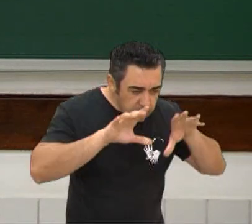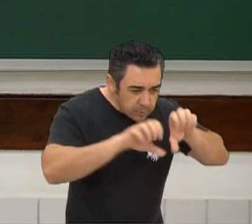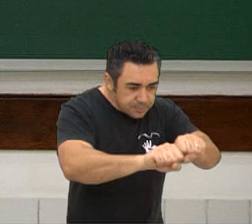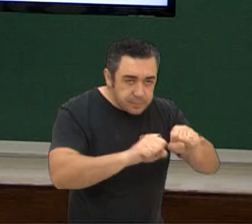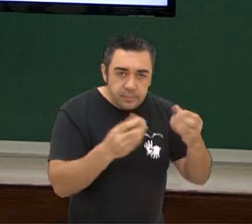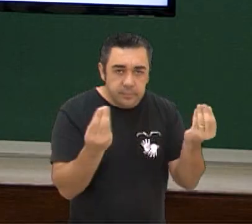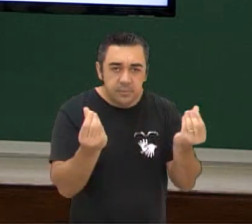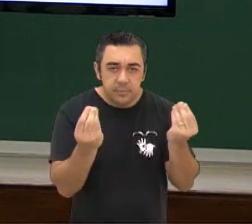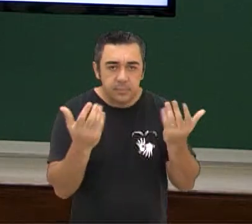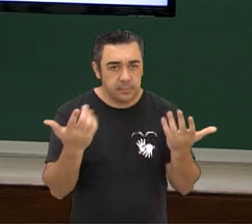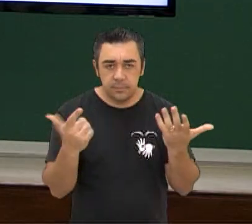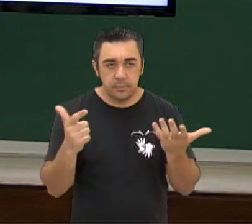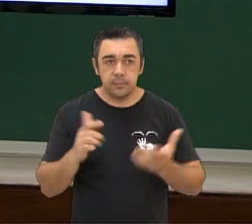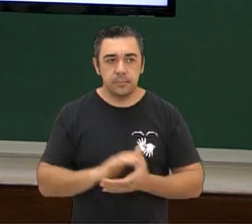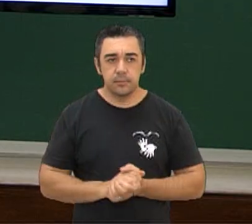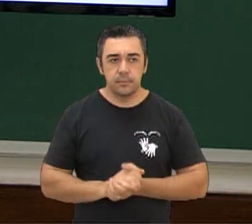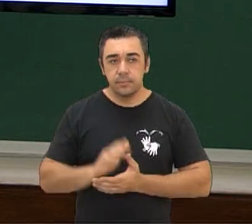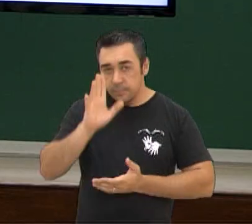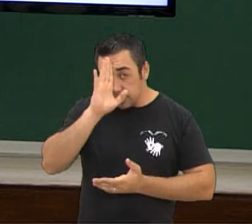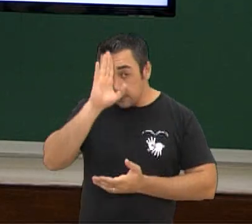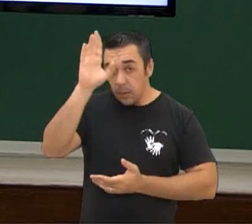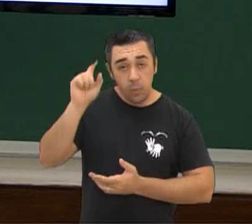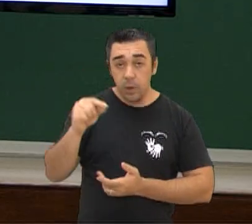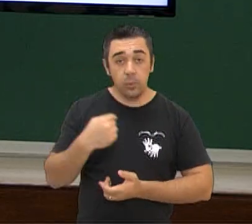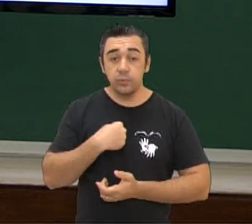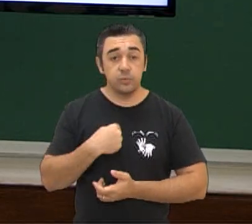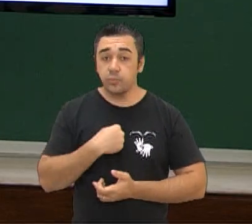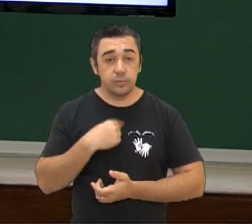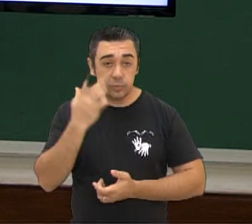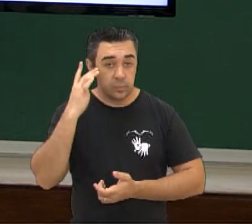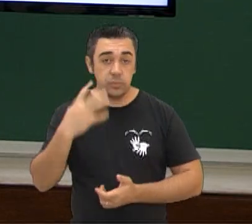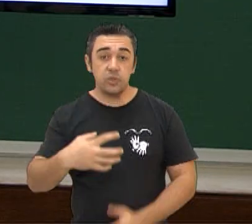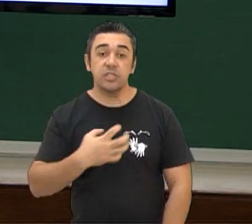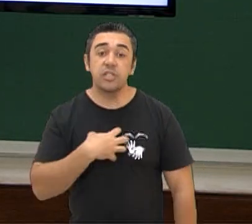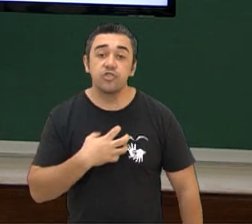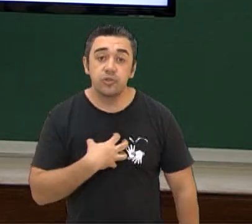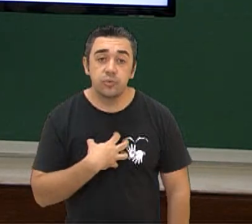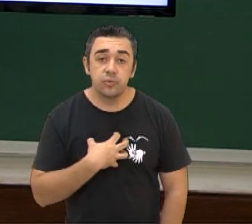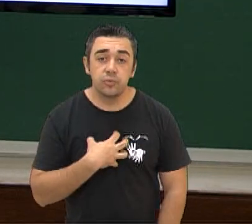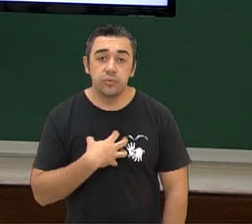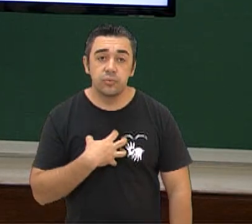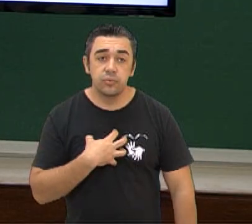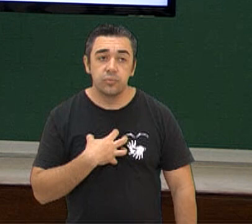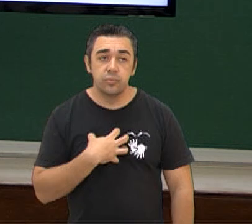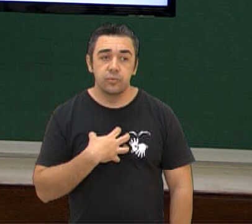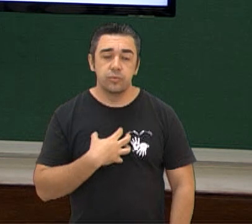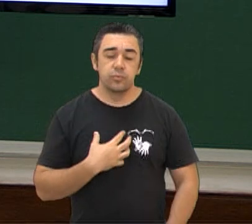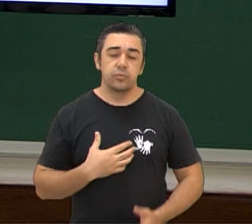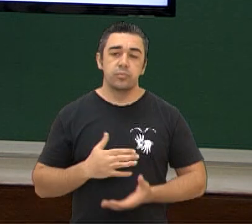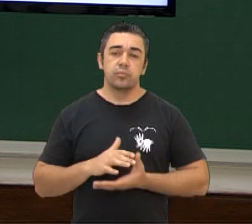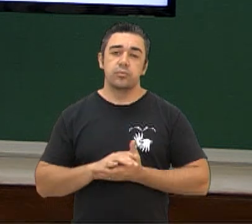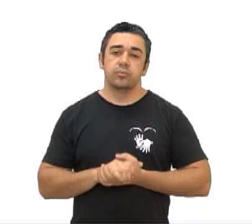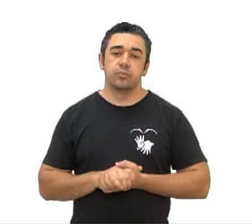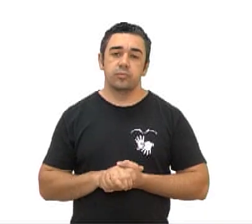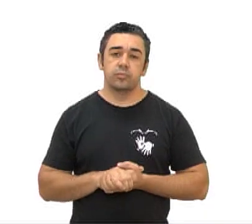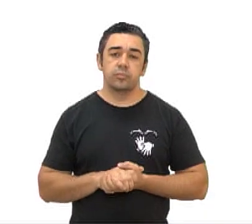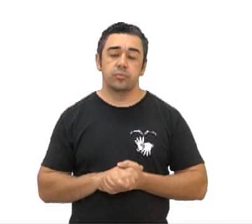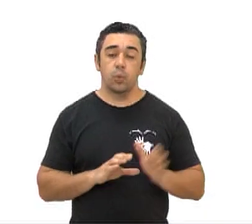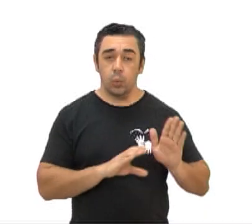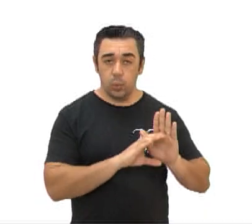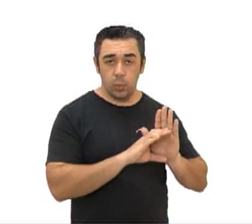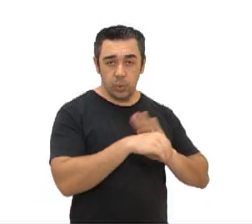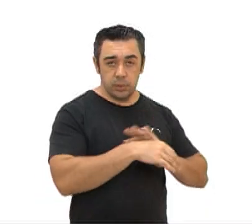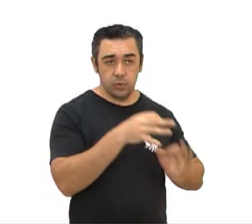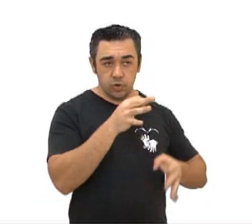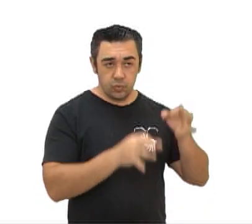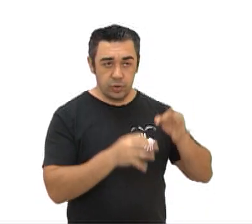E principalmente aqui, eu não estou usando os sentidos. O conceito de